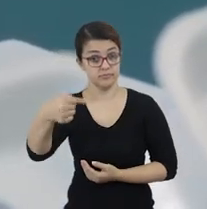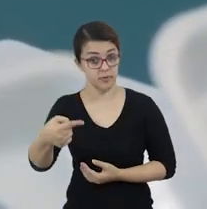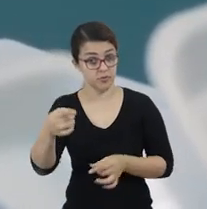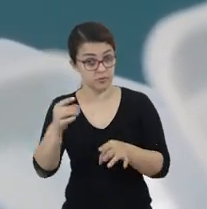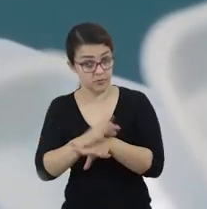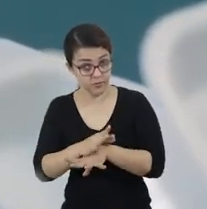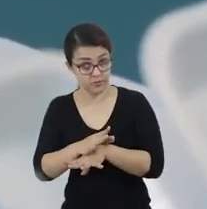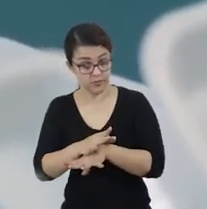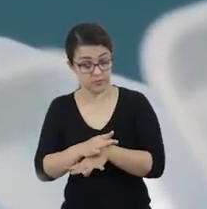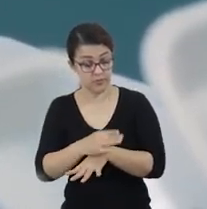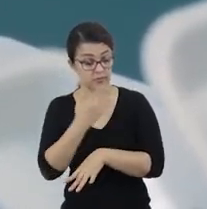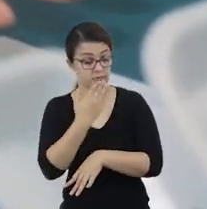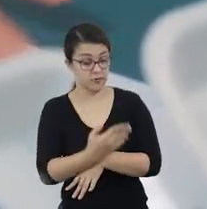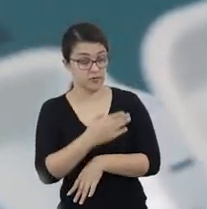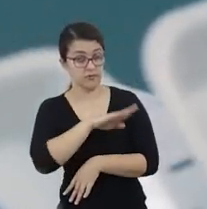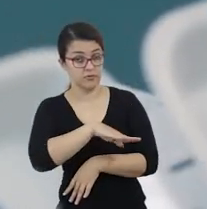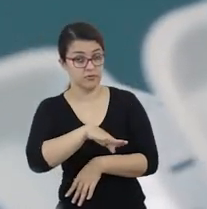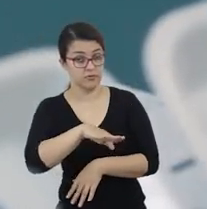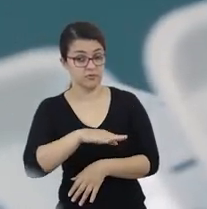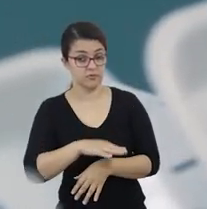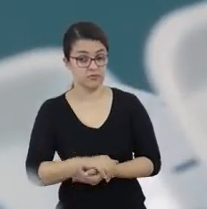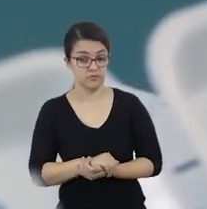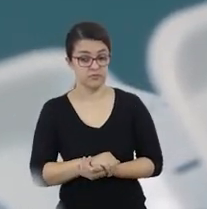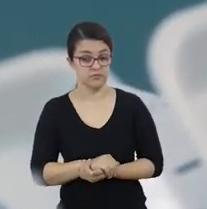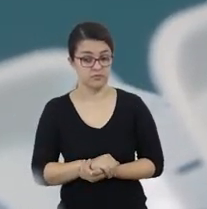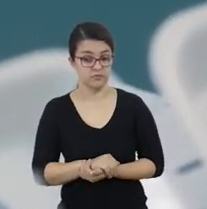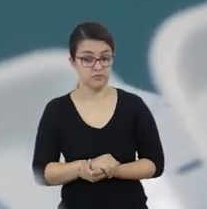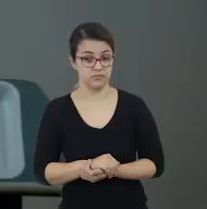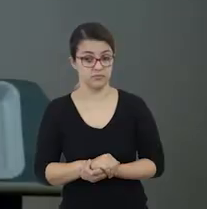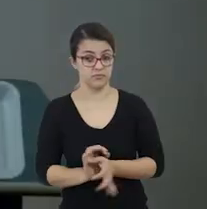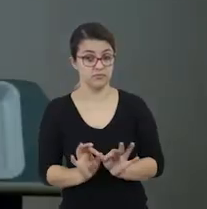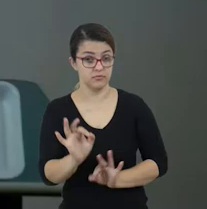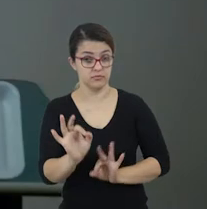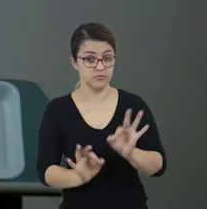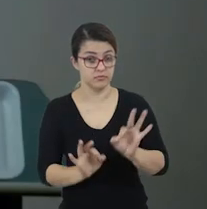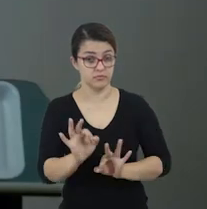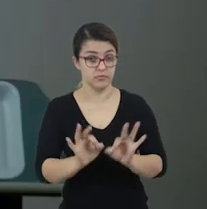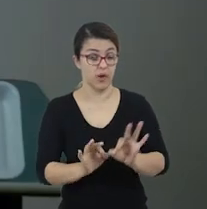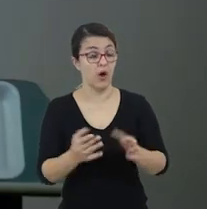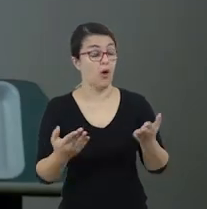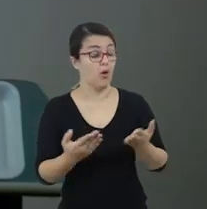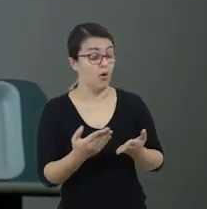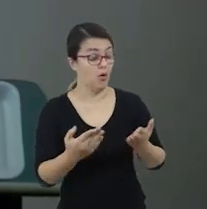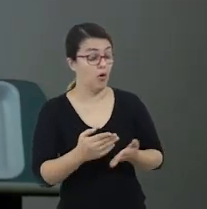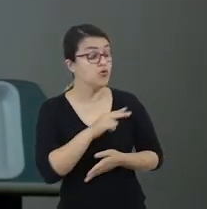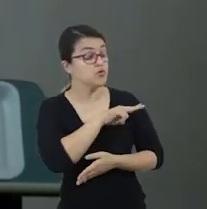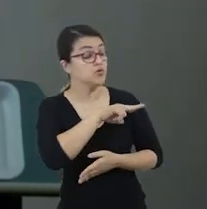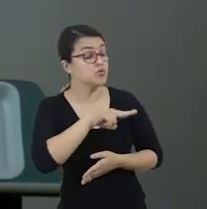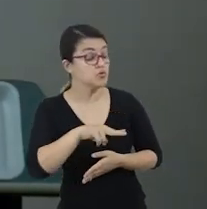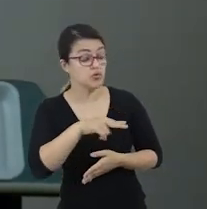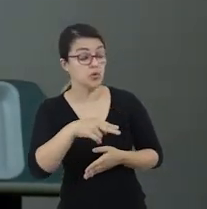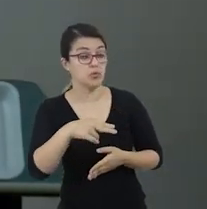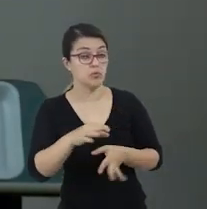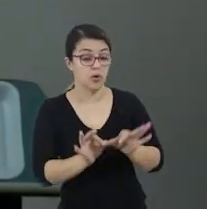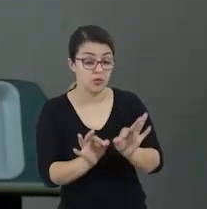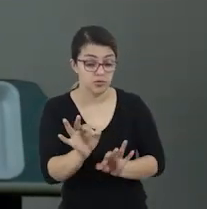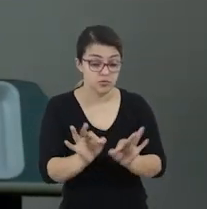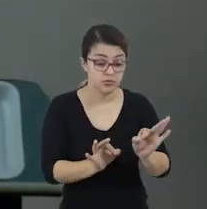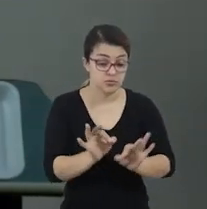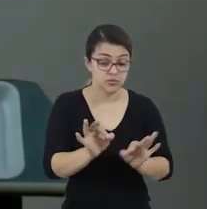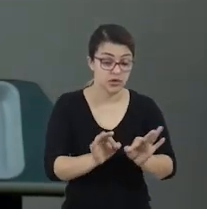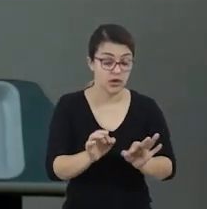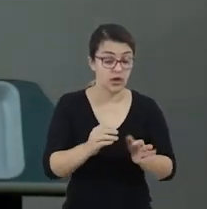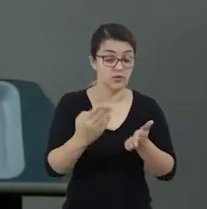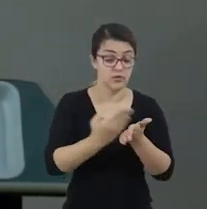Depois disso, peça para que a criança ordene as letras formando o seu nome e registre no caderno. Pode